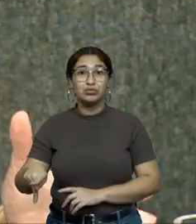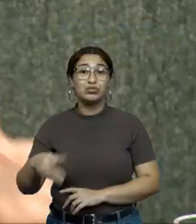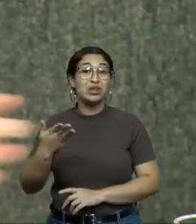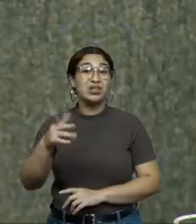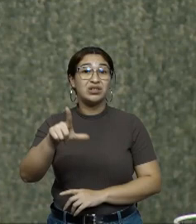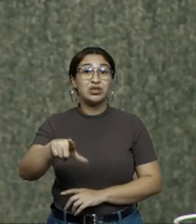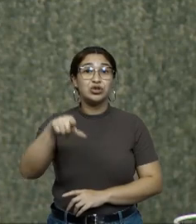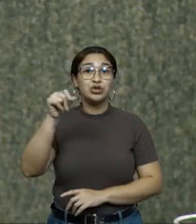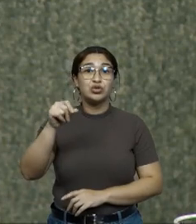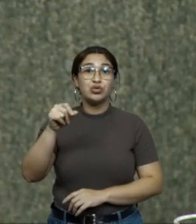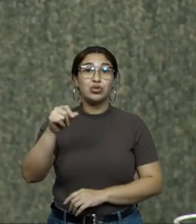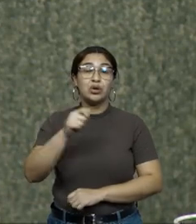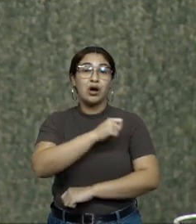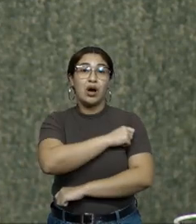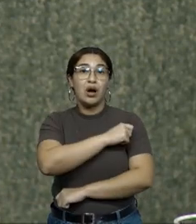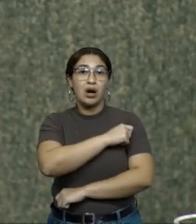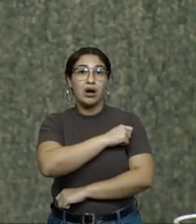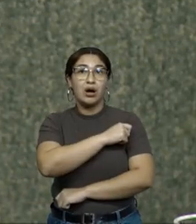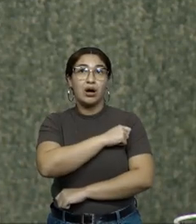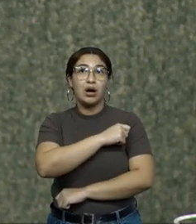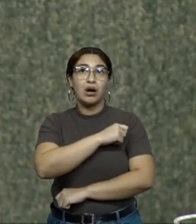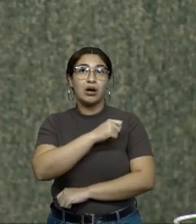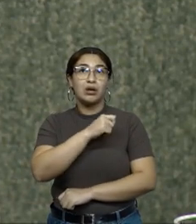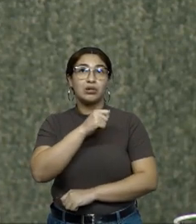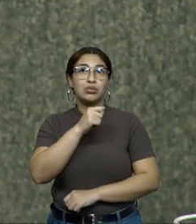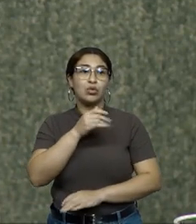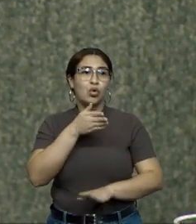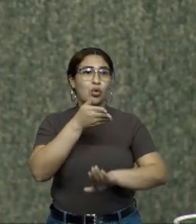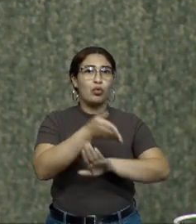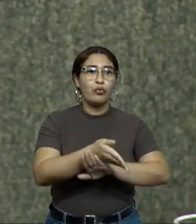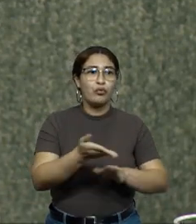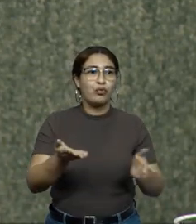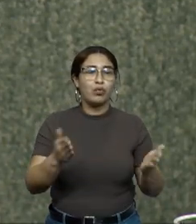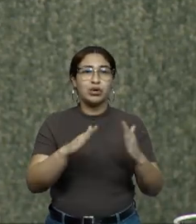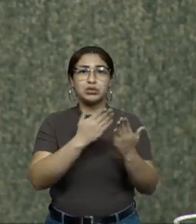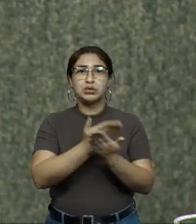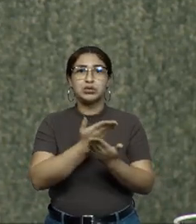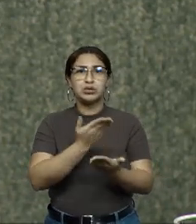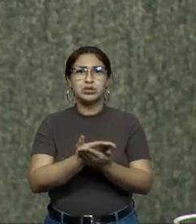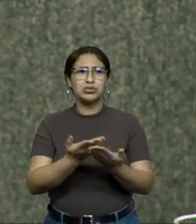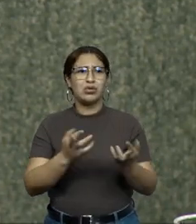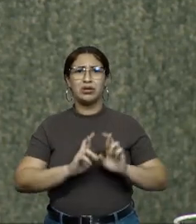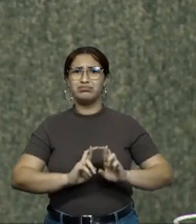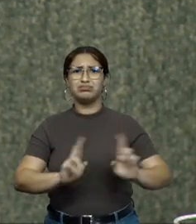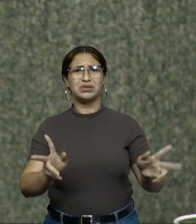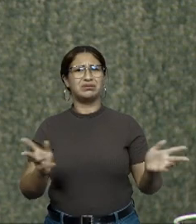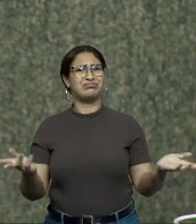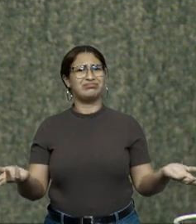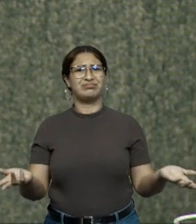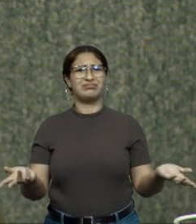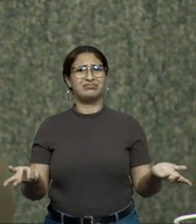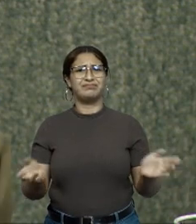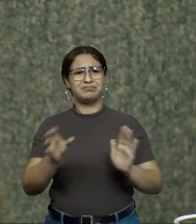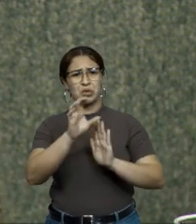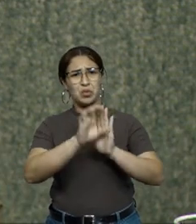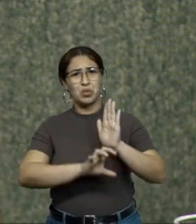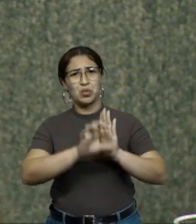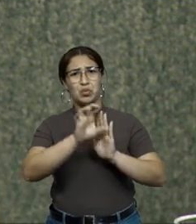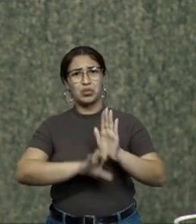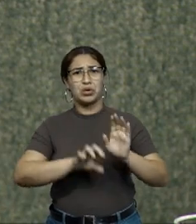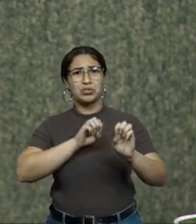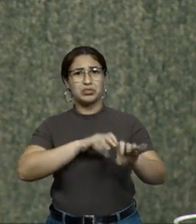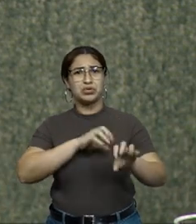escolheram aula chegava na escola não era aquela carga horária não era aquela aquele componente curricular então ele